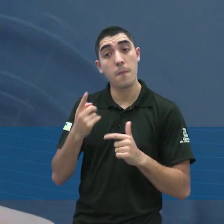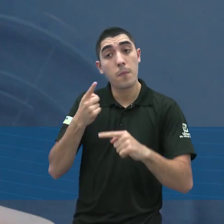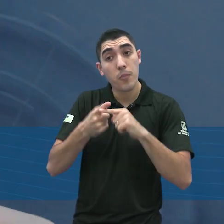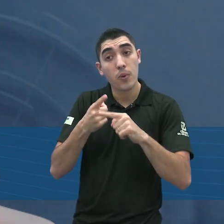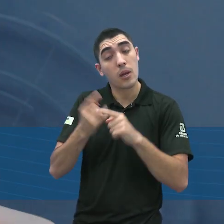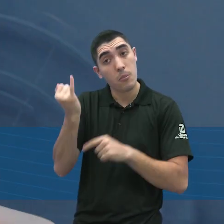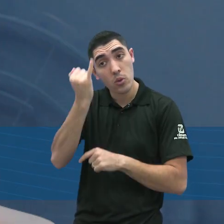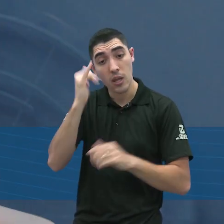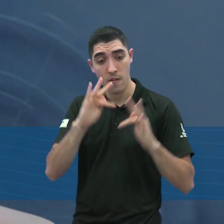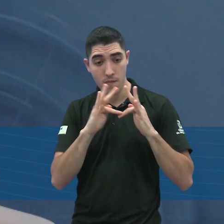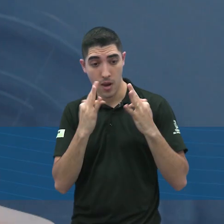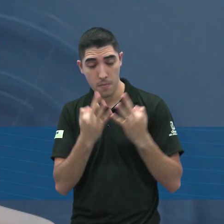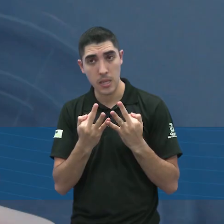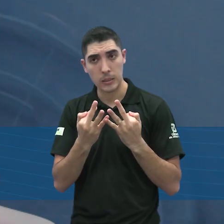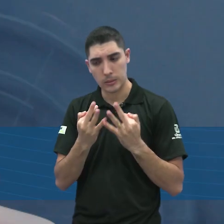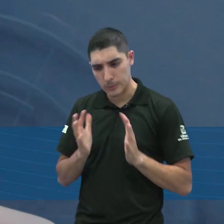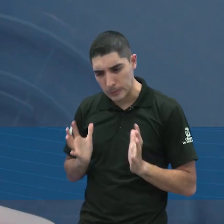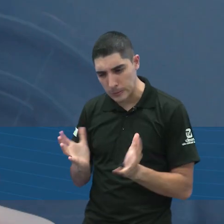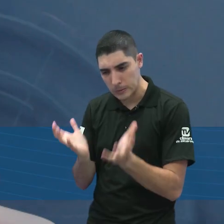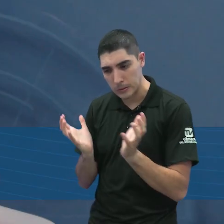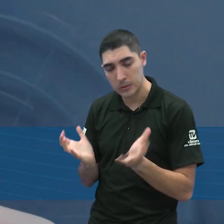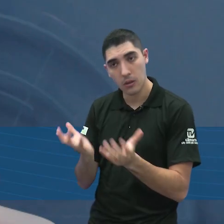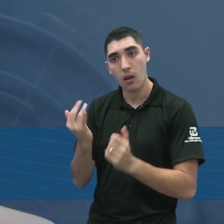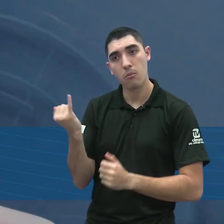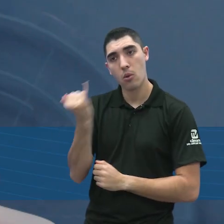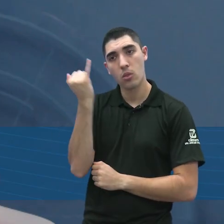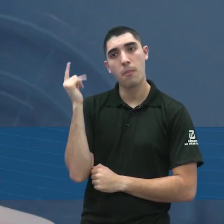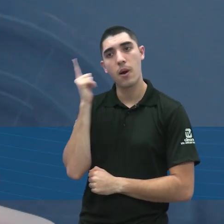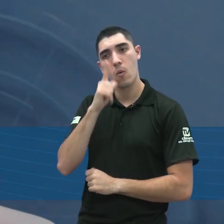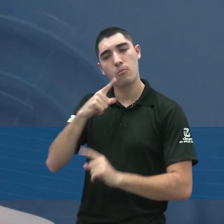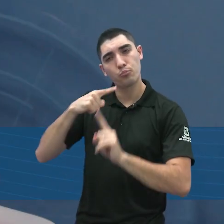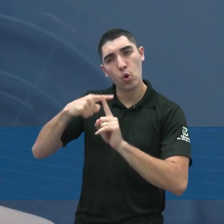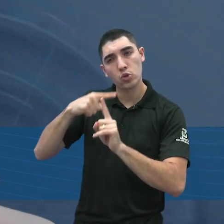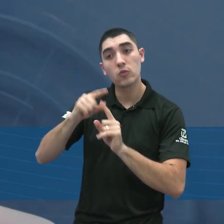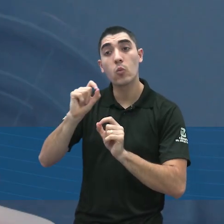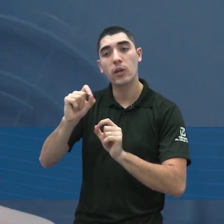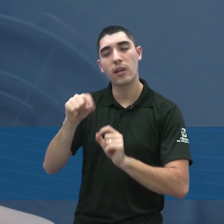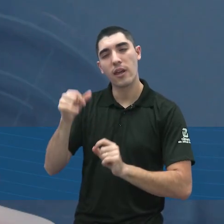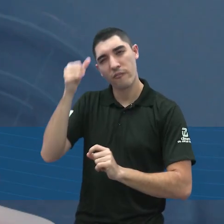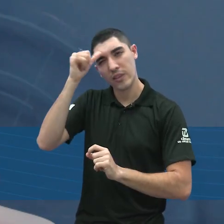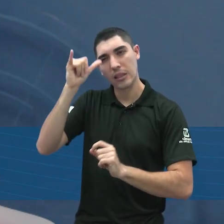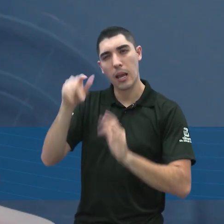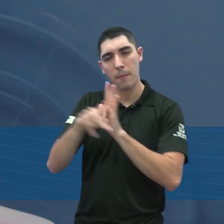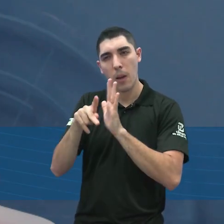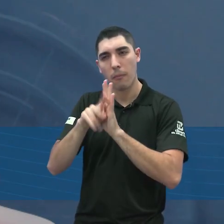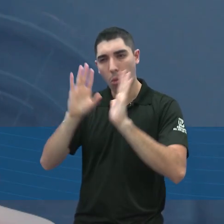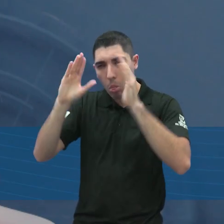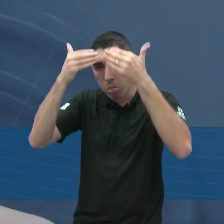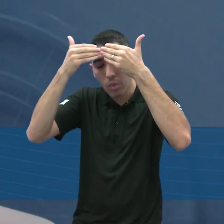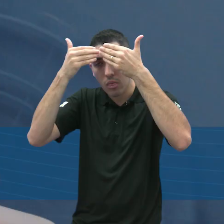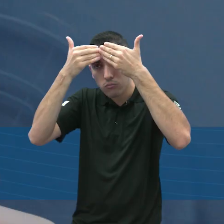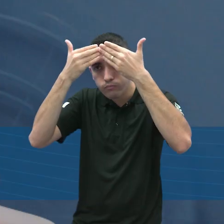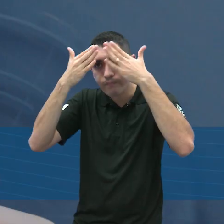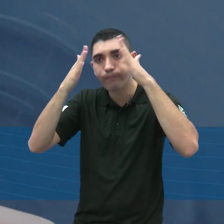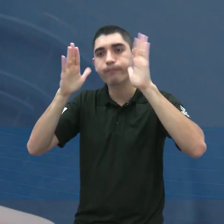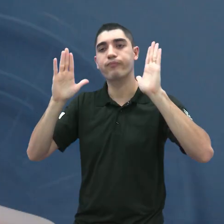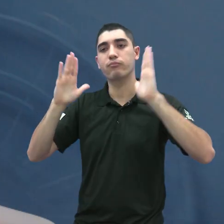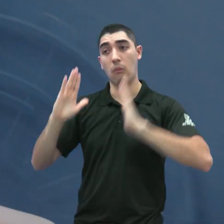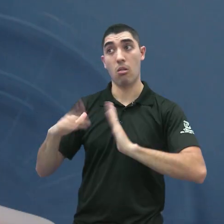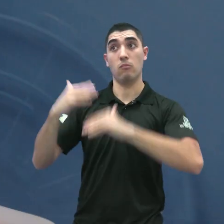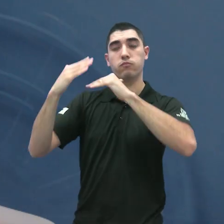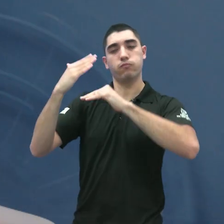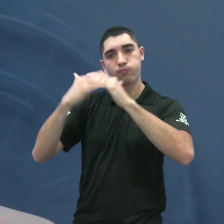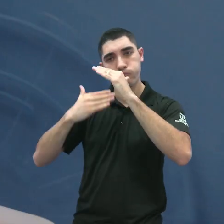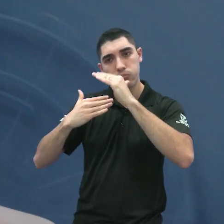Então, acredito que o incentivo da família seja muito positivo para desconstruir. Então, essa desconstrução, ela